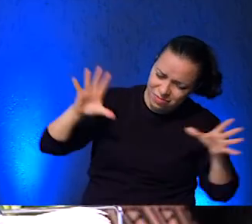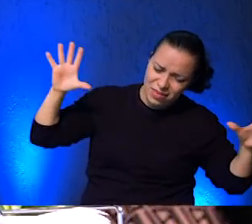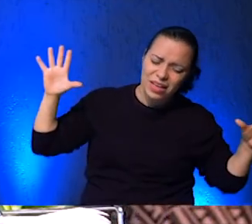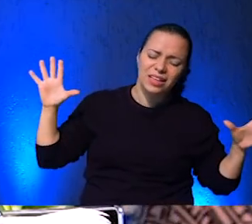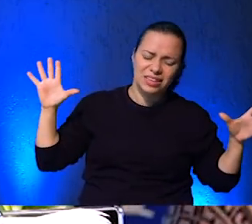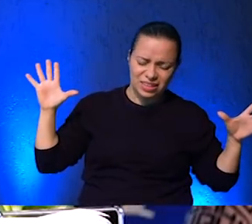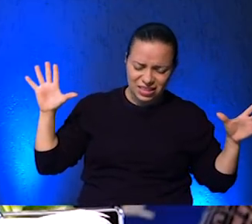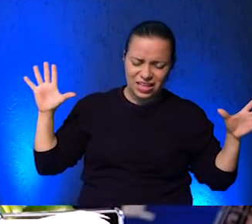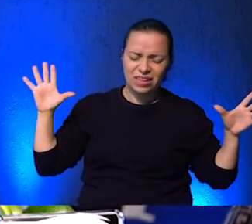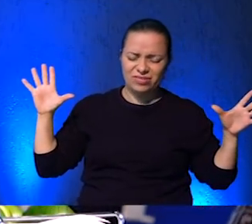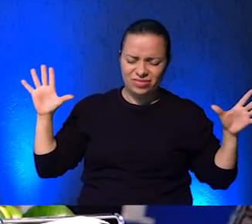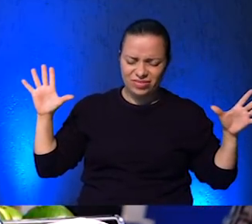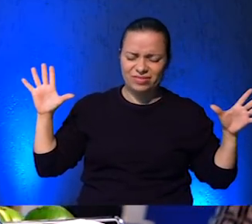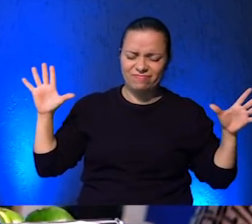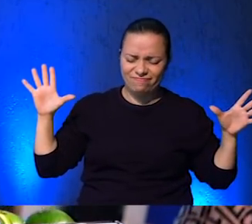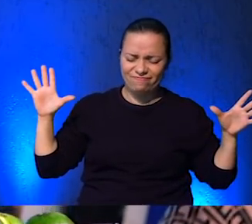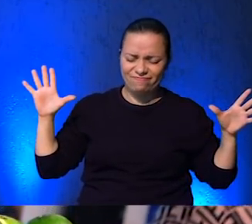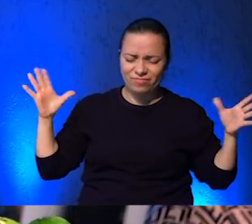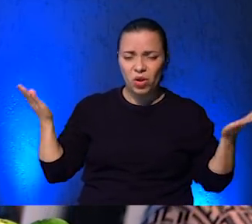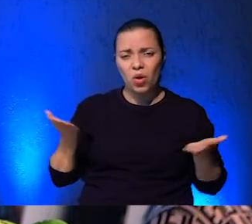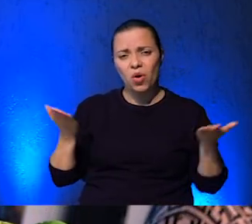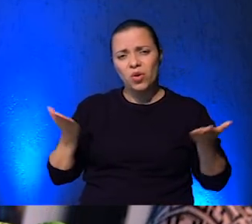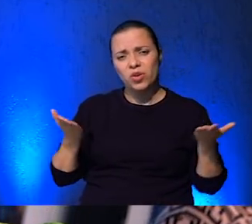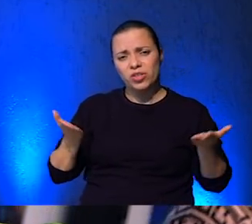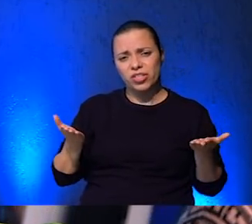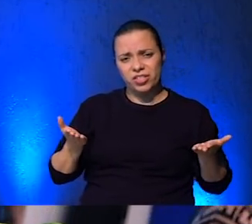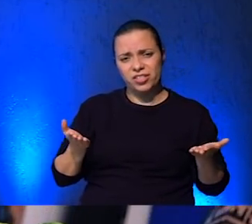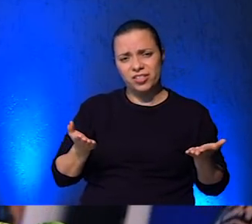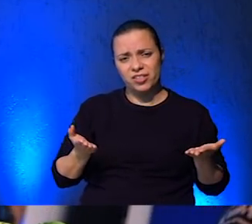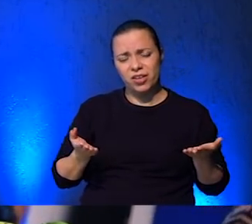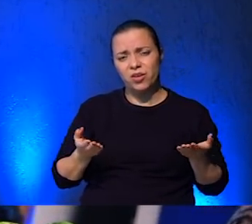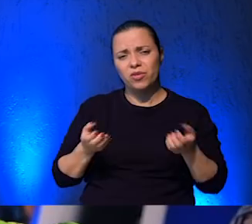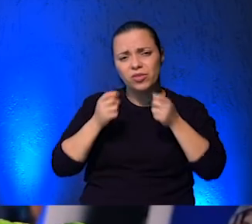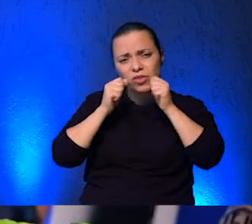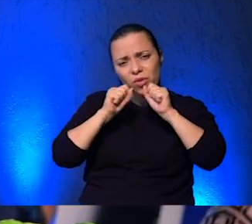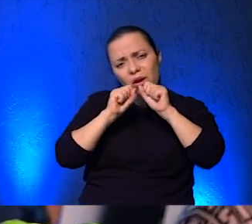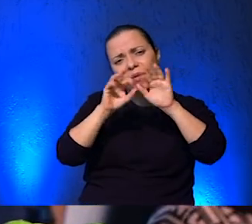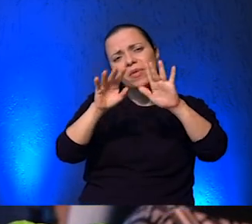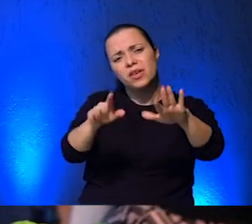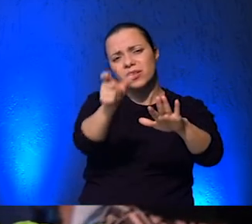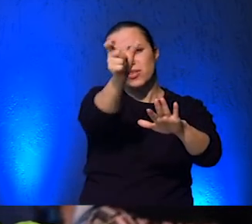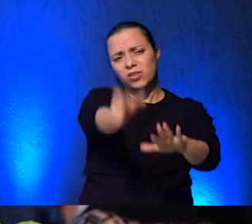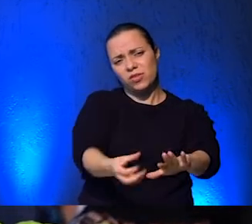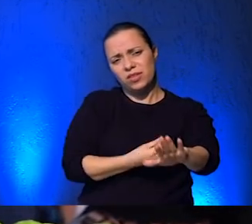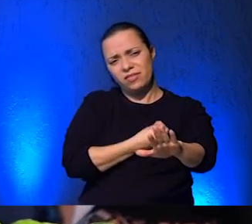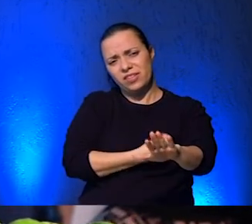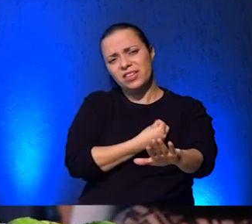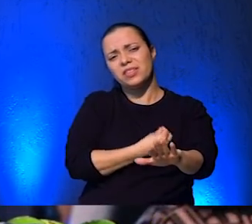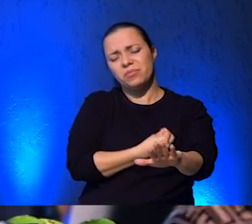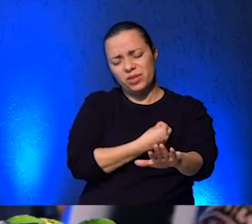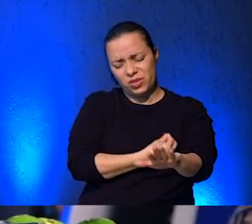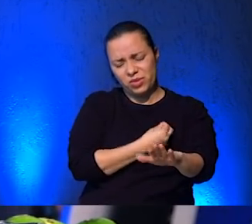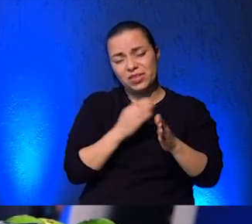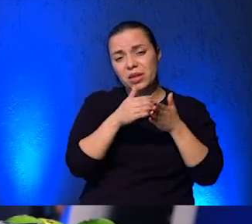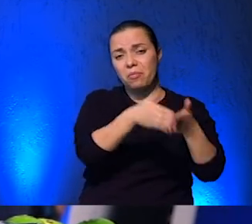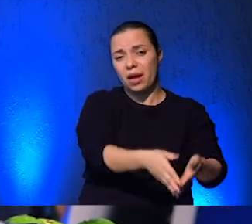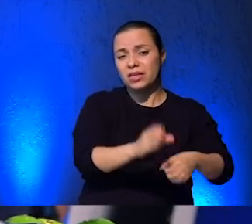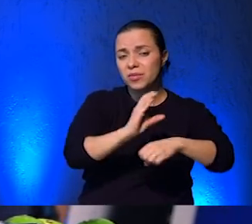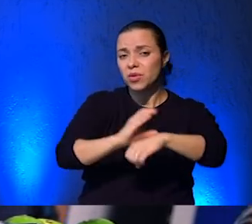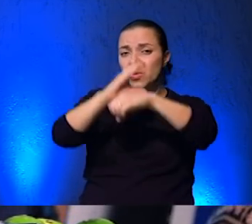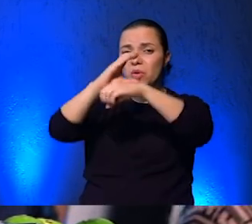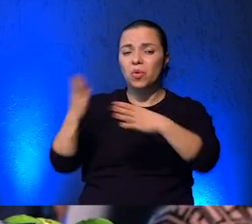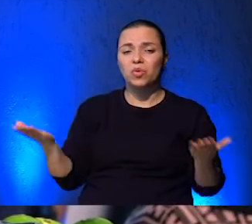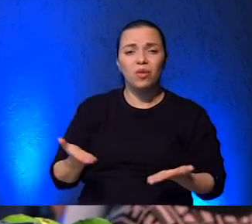transformado em limonada na vida dessa pessoa na vida dessa pessoa senhor que está participando desse curso